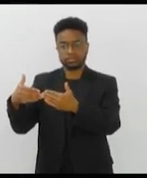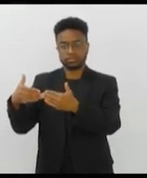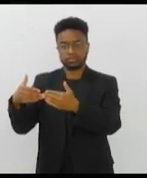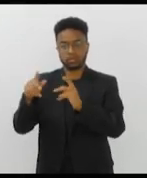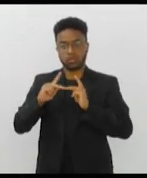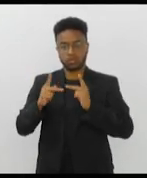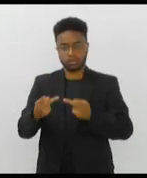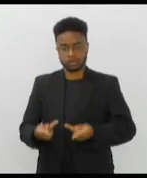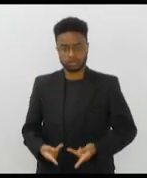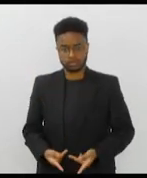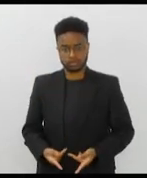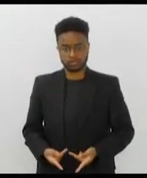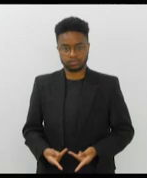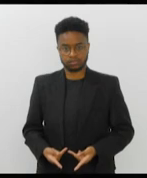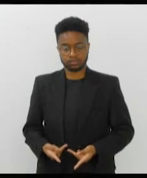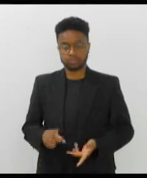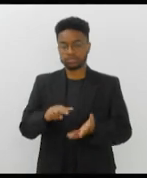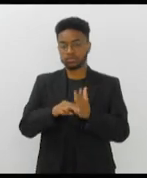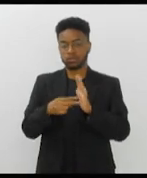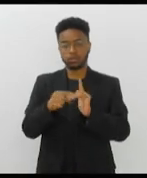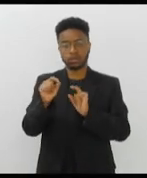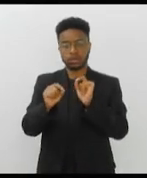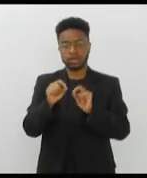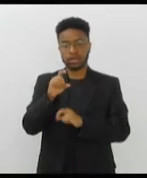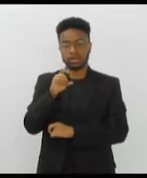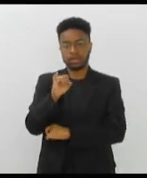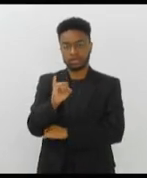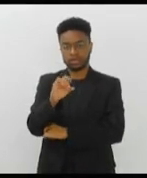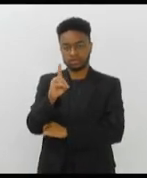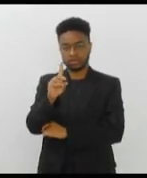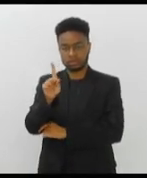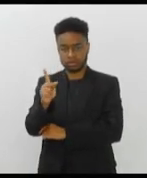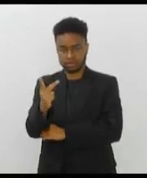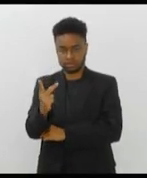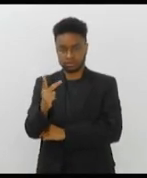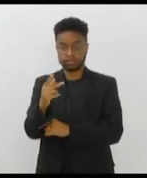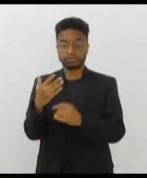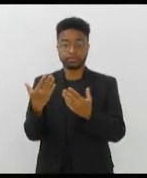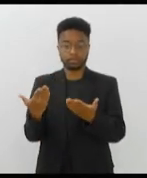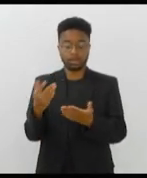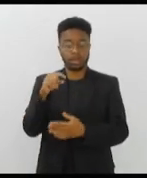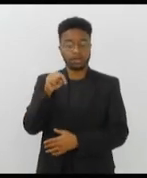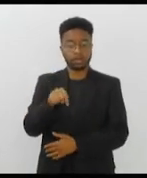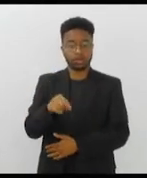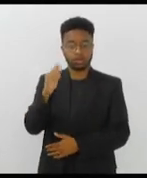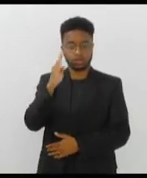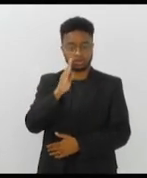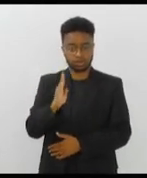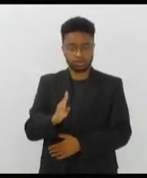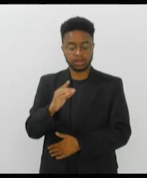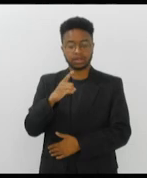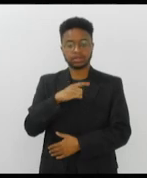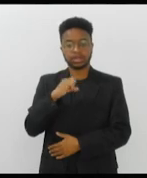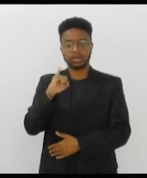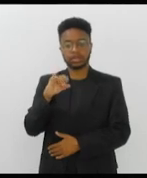humano, famoso IDH. O nosso país, que tem um